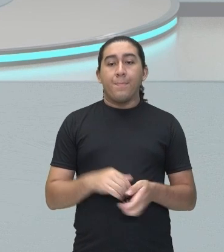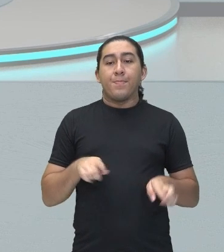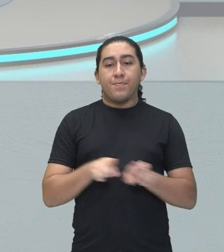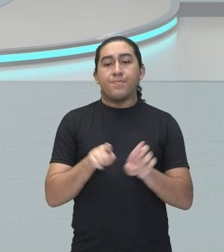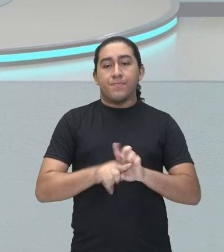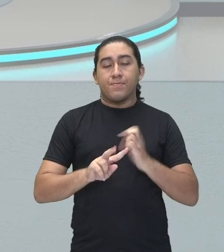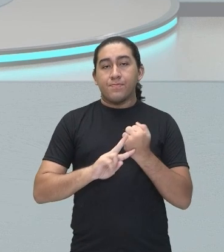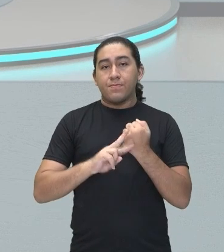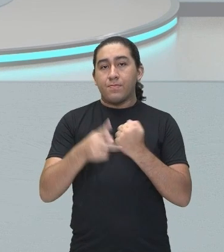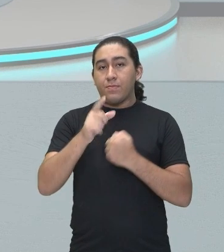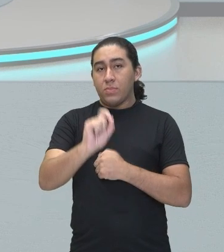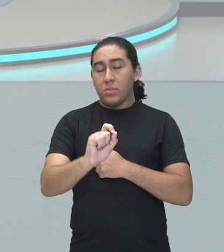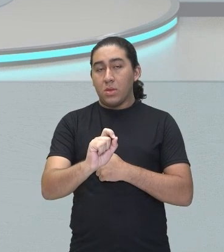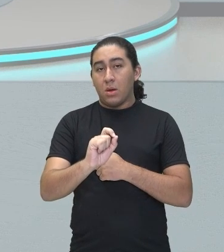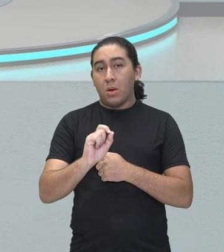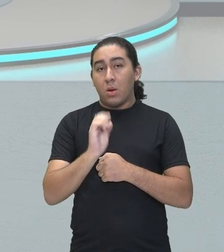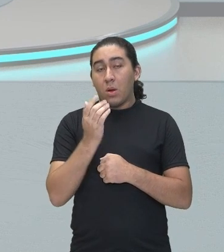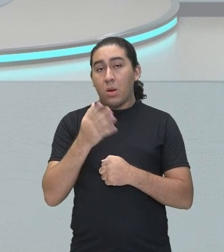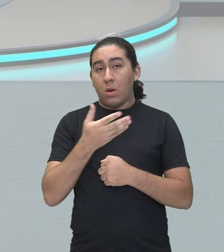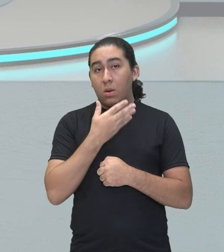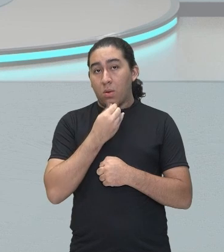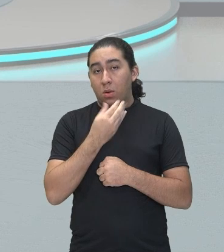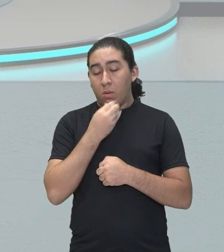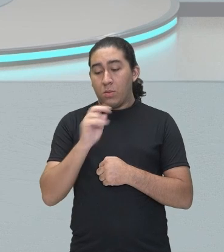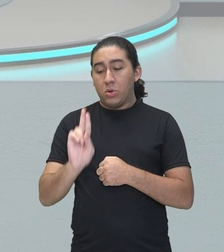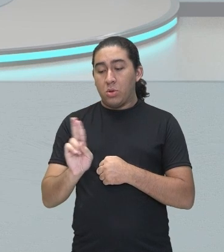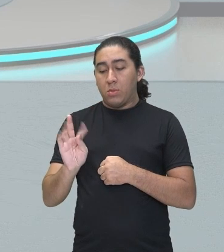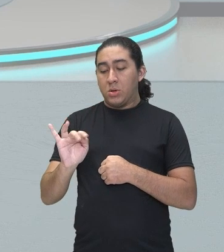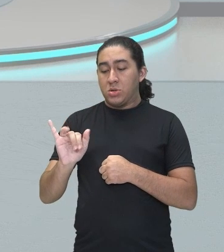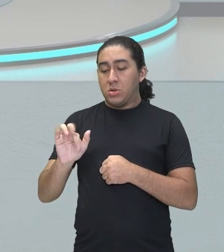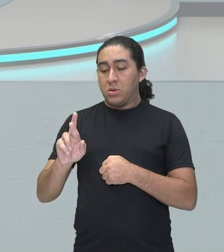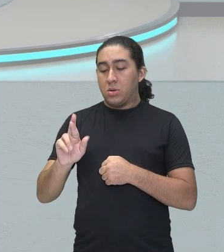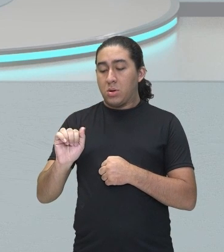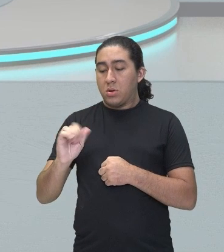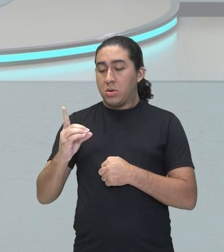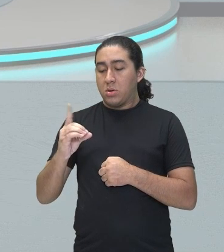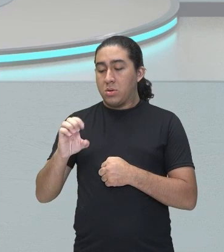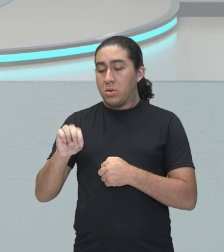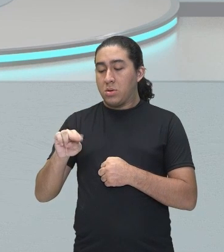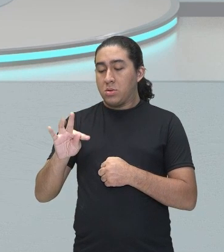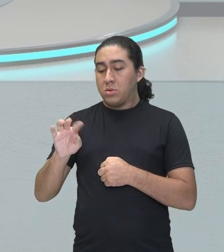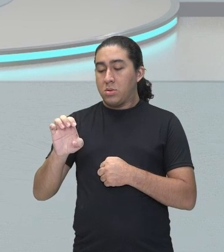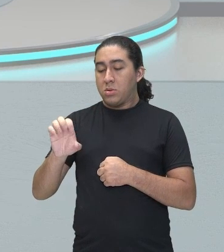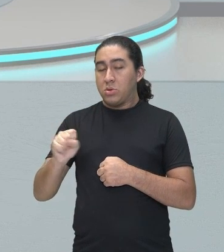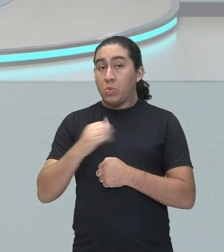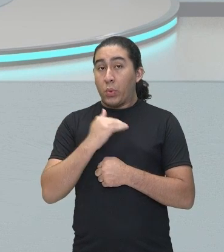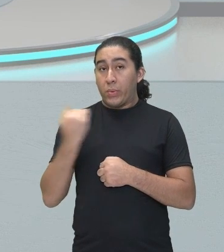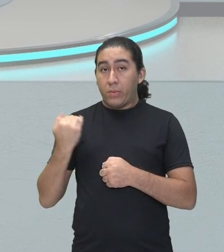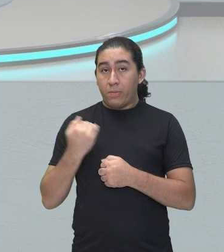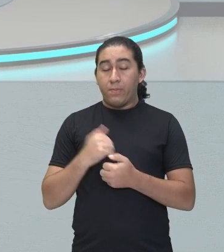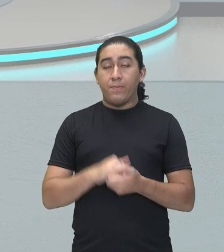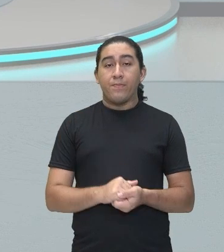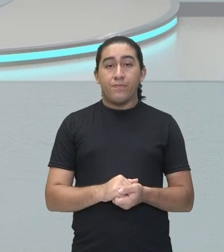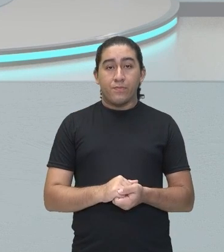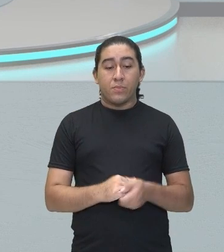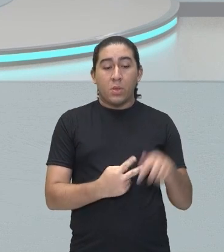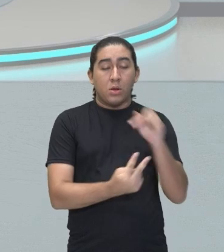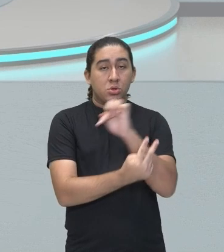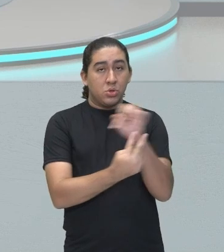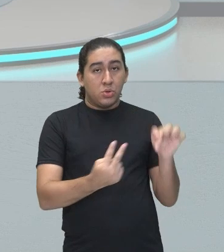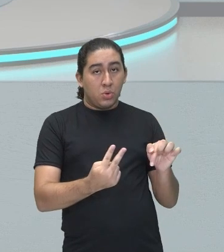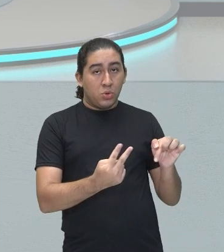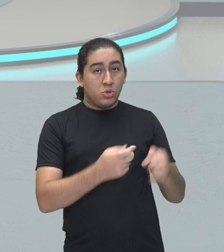a morte de Tiradentes, né? Então, por isso, esses dois poetas também foram presos porque